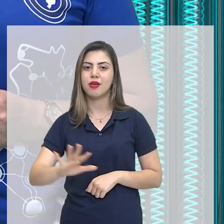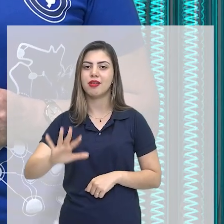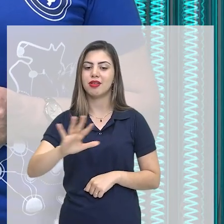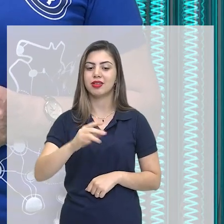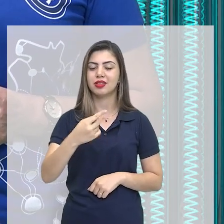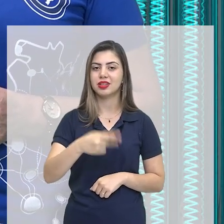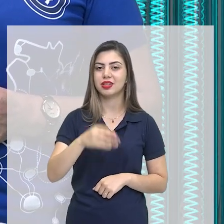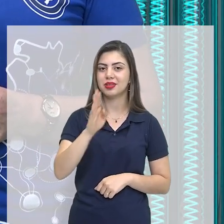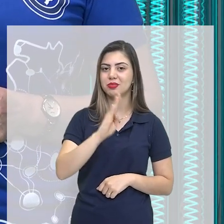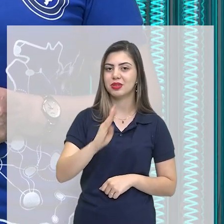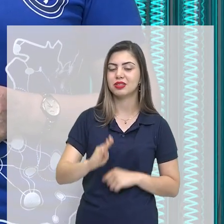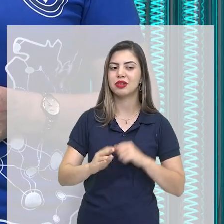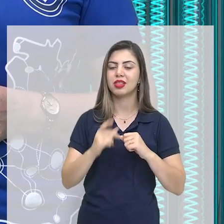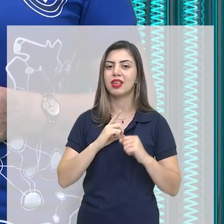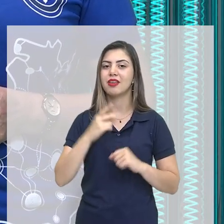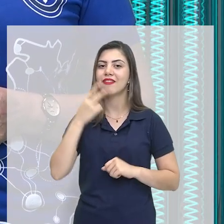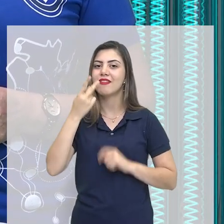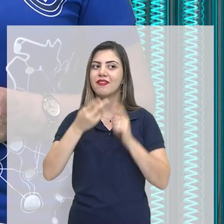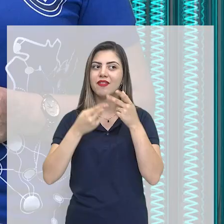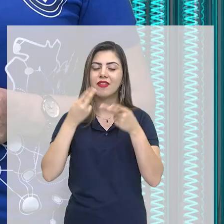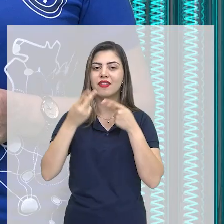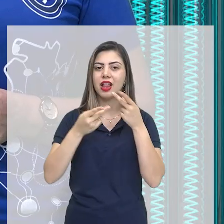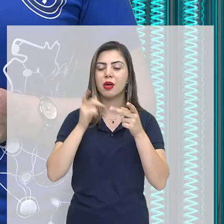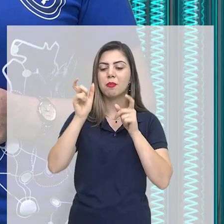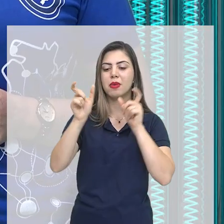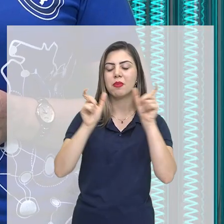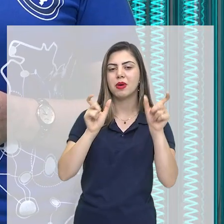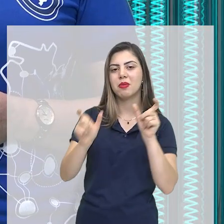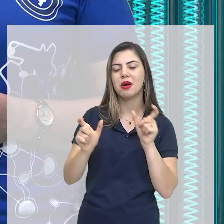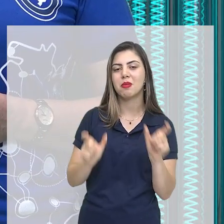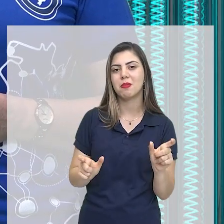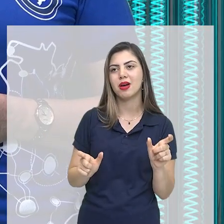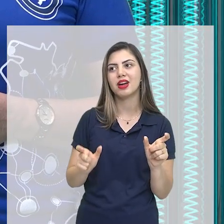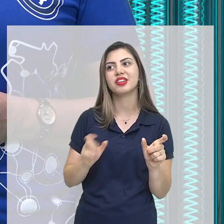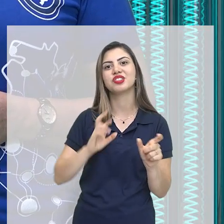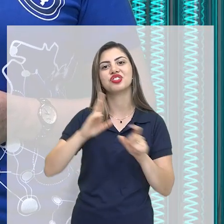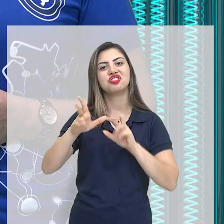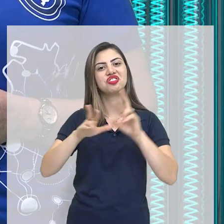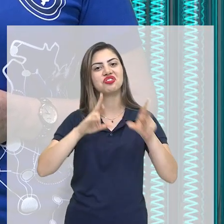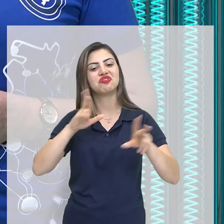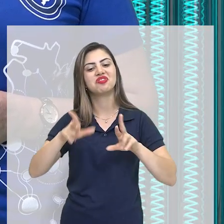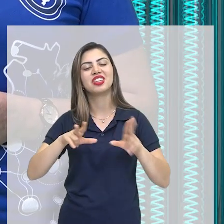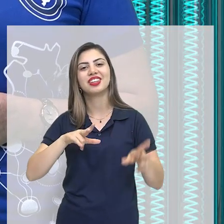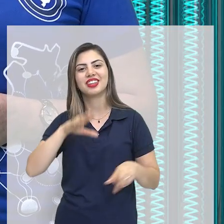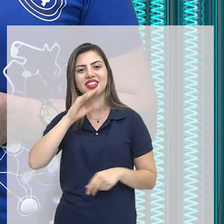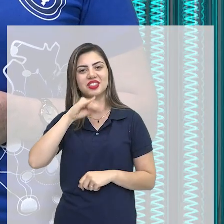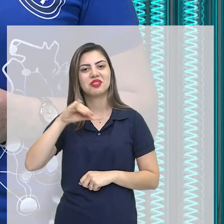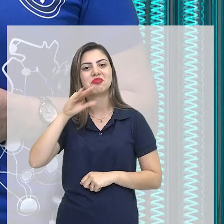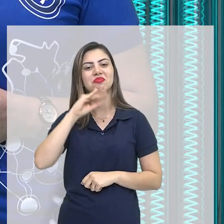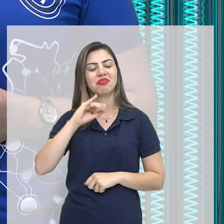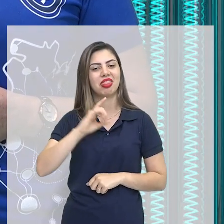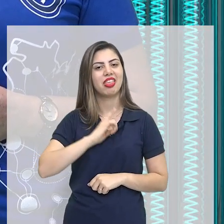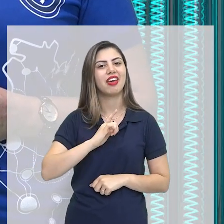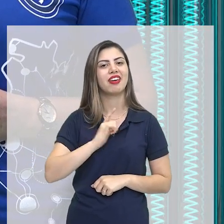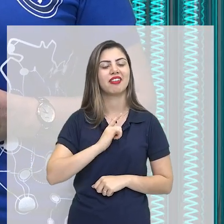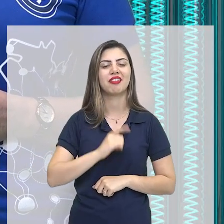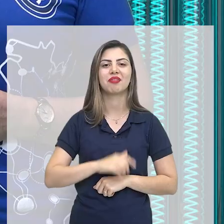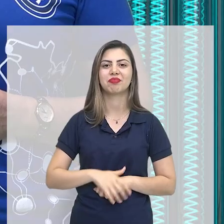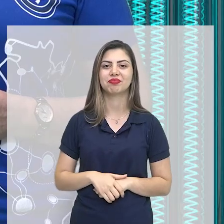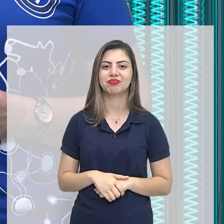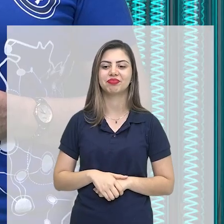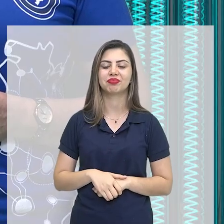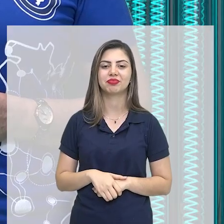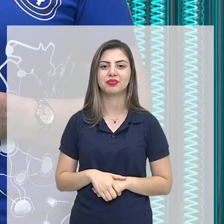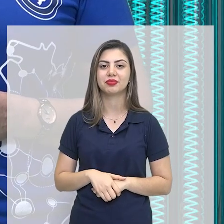Brasil, temos falares e modos de falar e pronunciar as palavras de modo